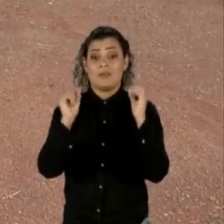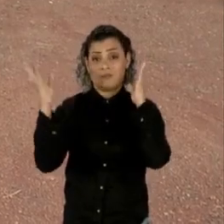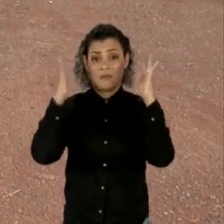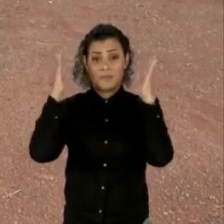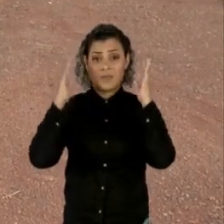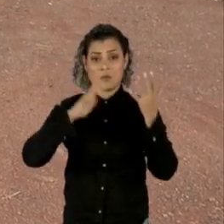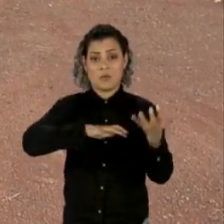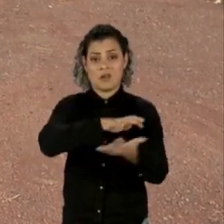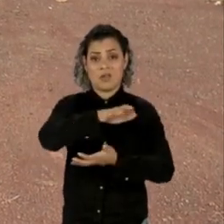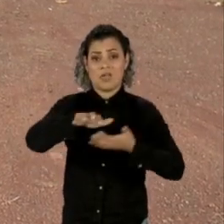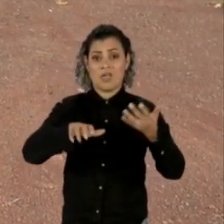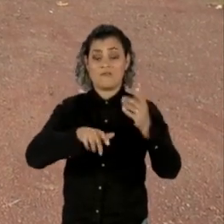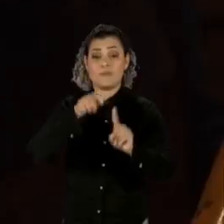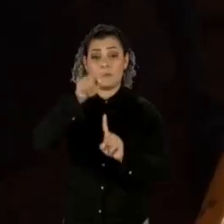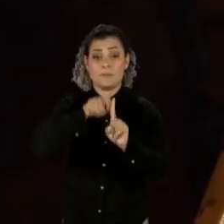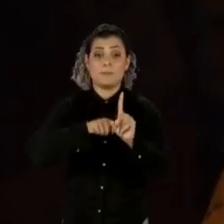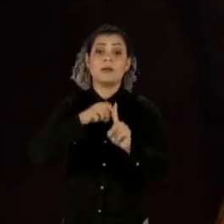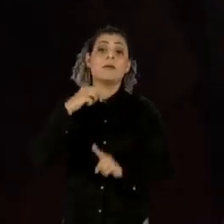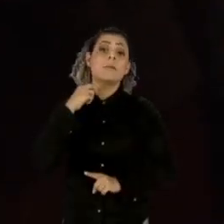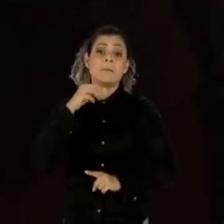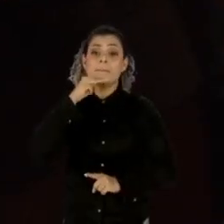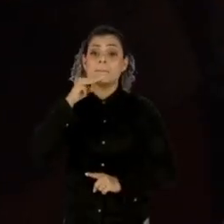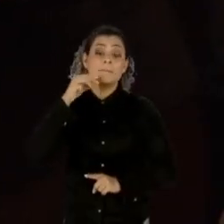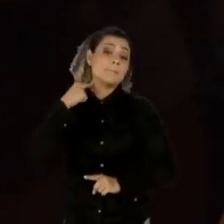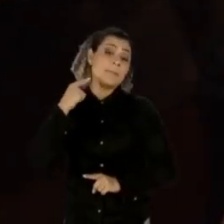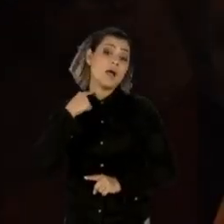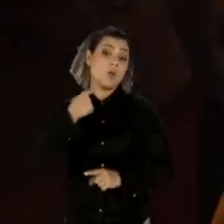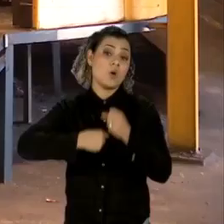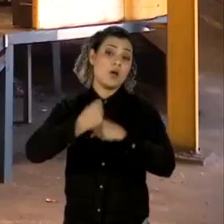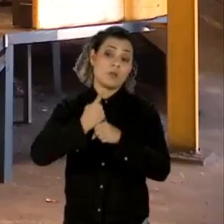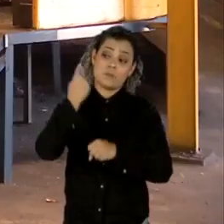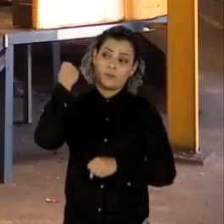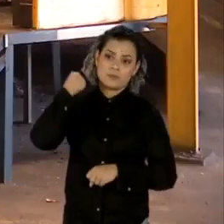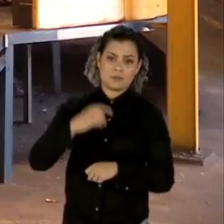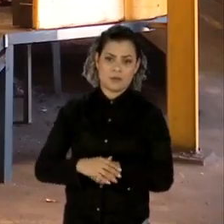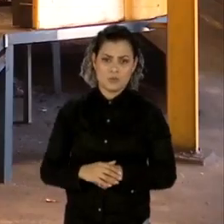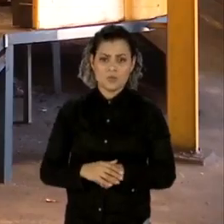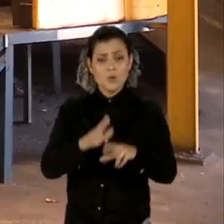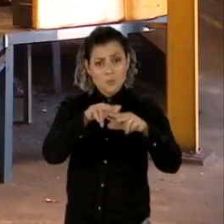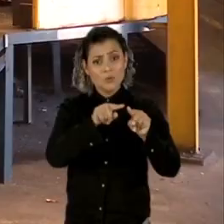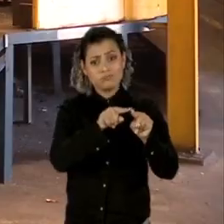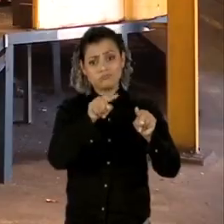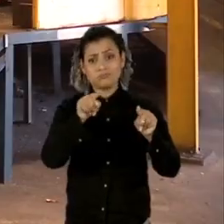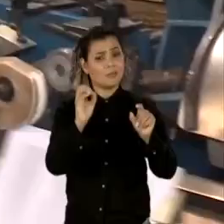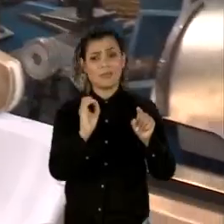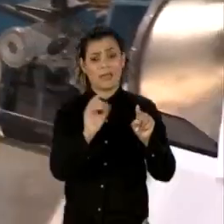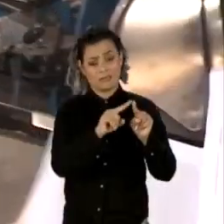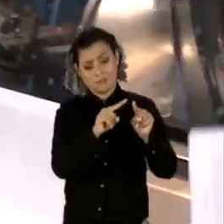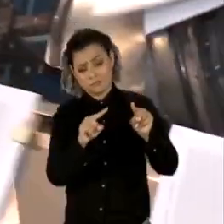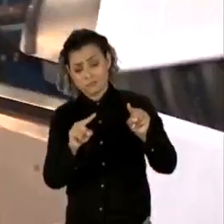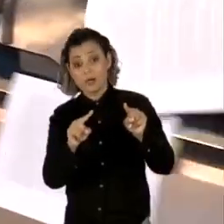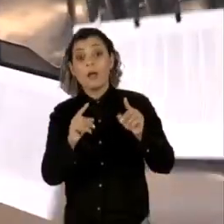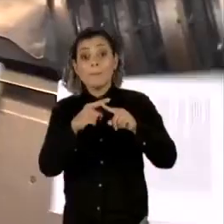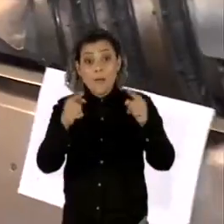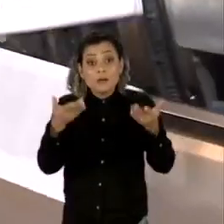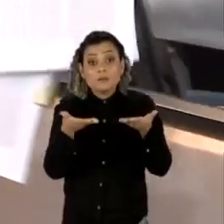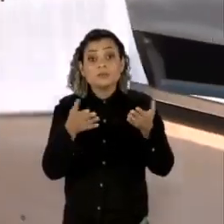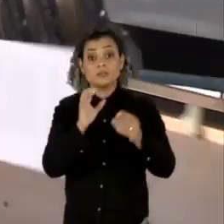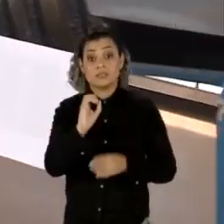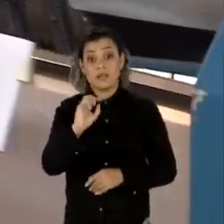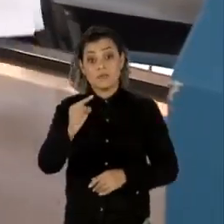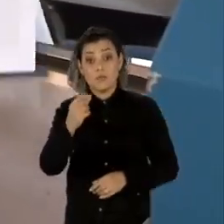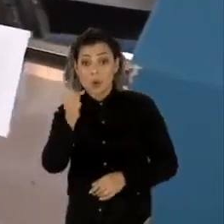em maio do ano passado o banco central elevou a projeção para o crescimento do pib deste ano o índice subiu de